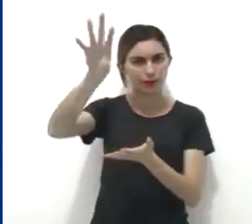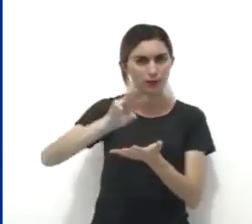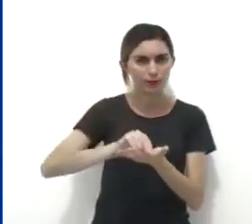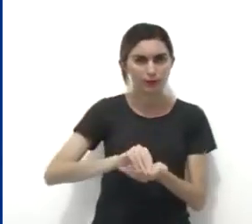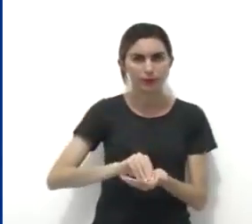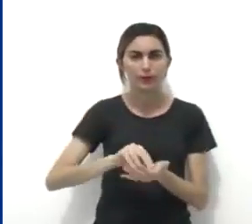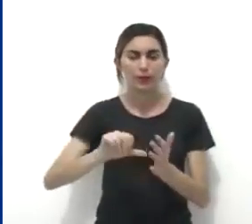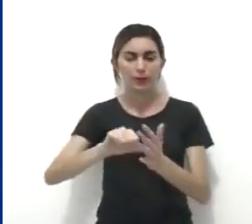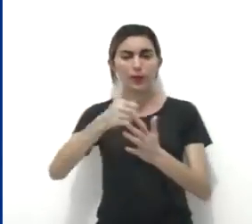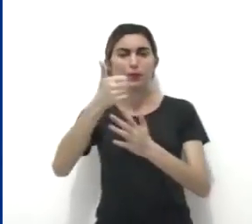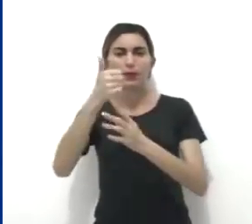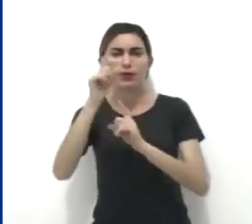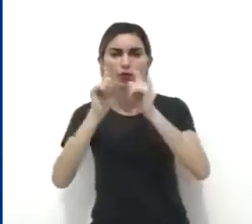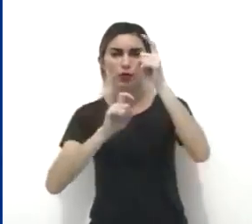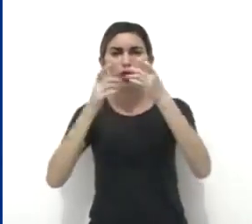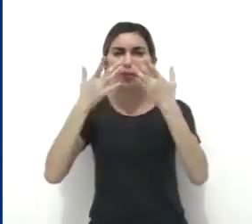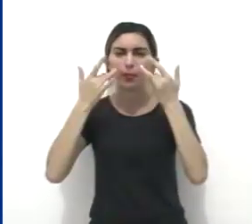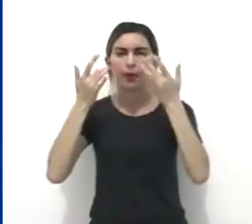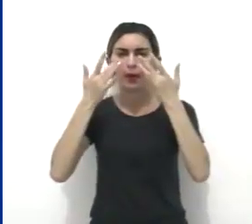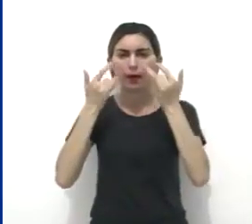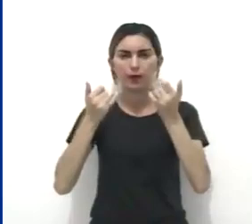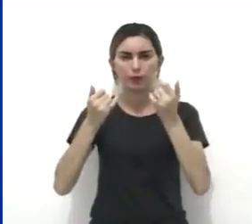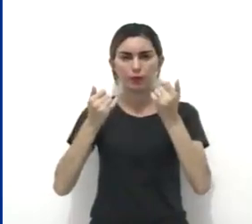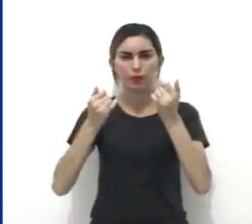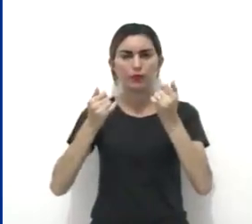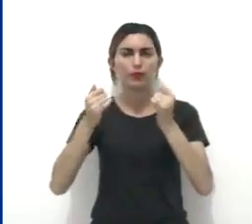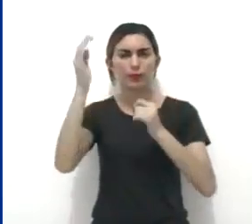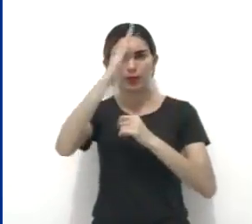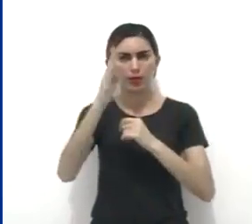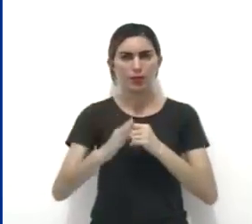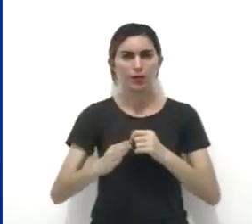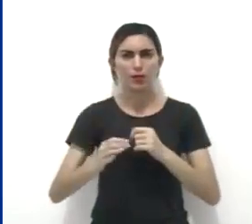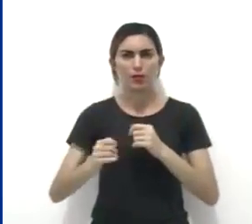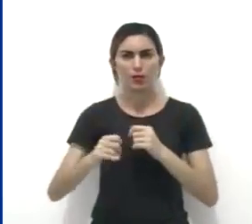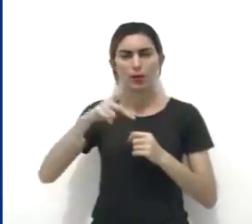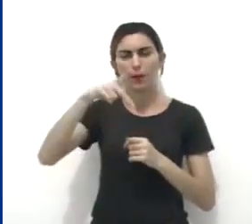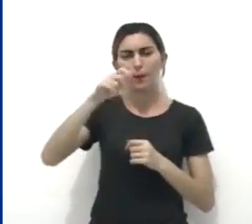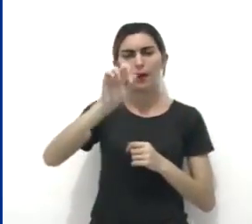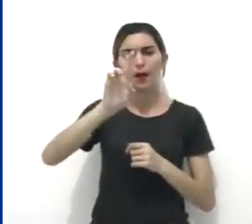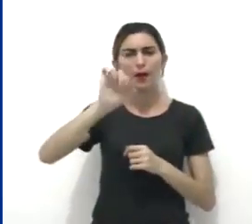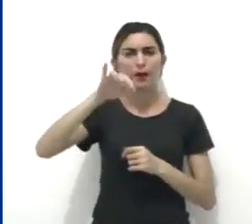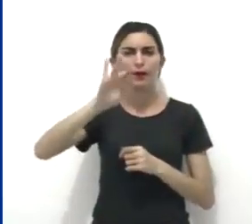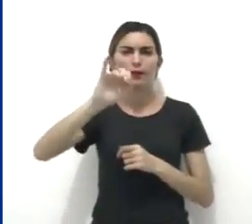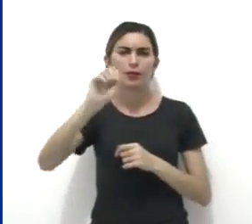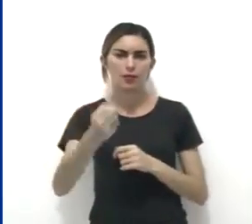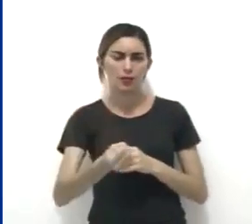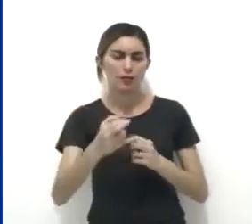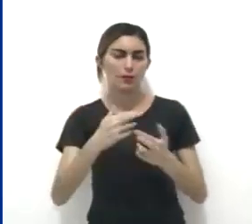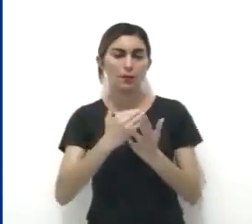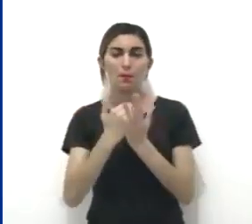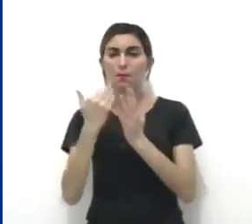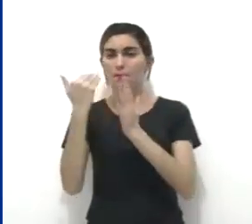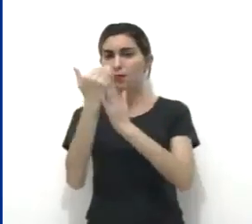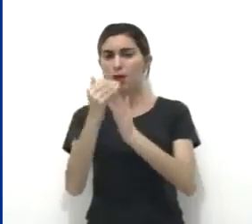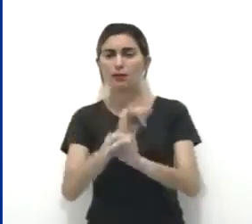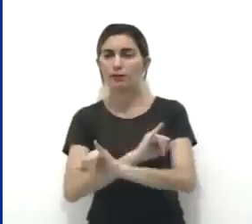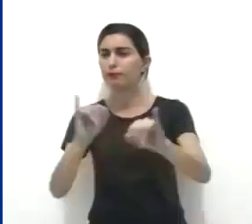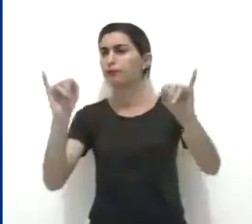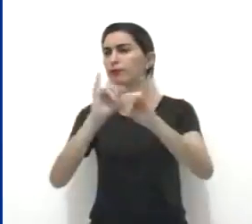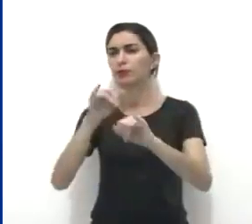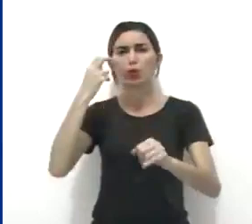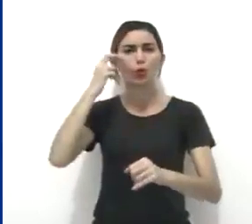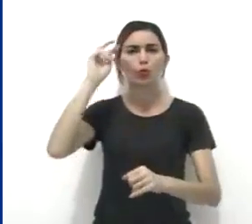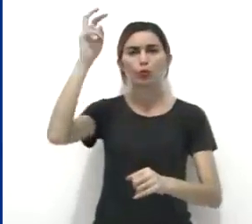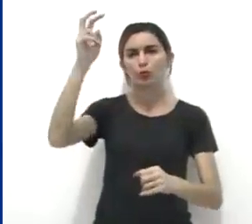europeus, sendo a primeira expressão no teatro popular brasileiro. O Festival de Paritins é um dos maiores responsáveis pela